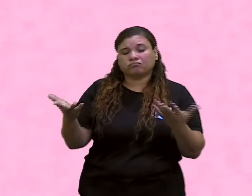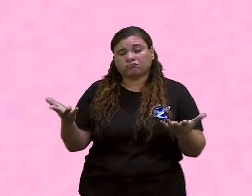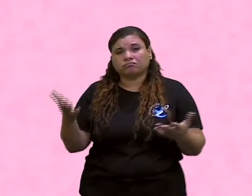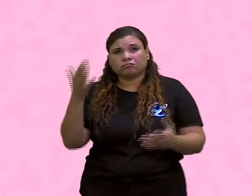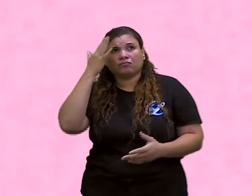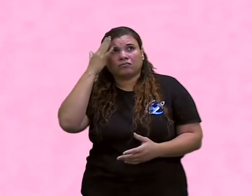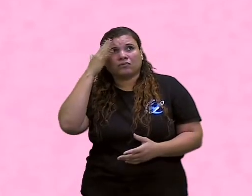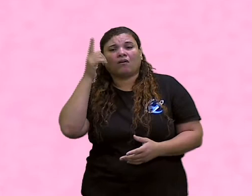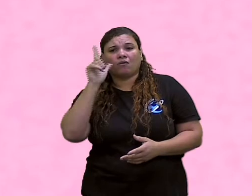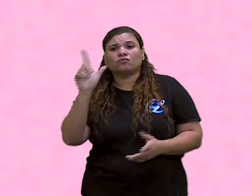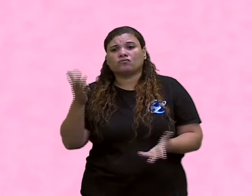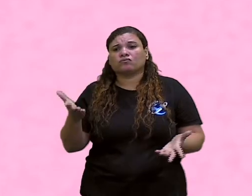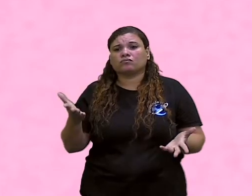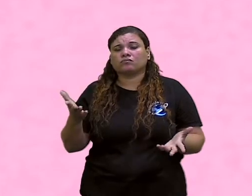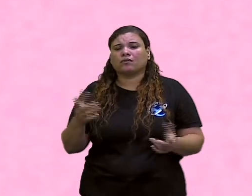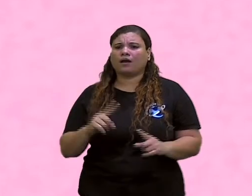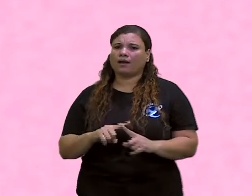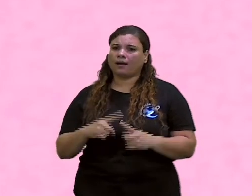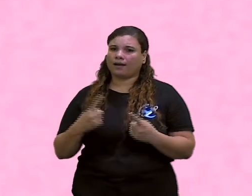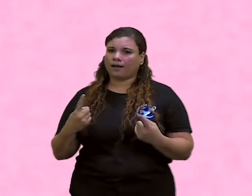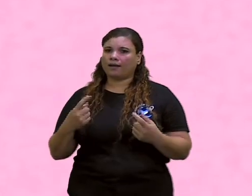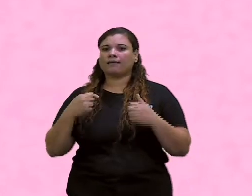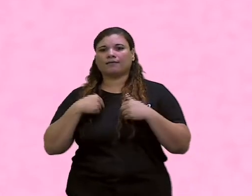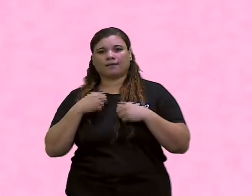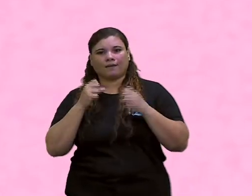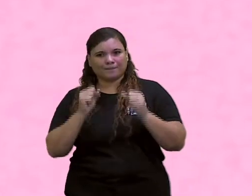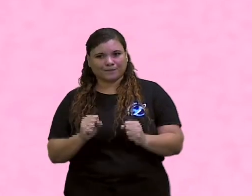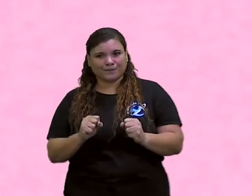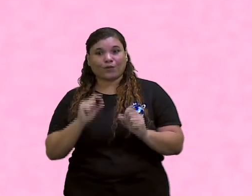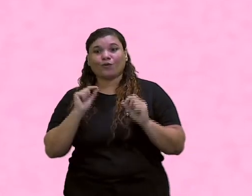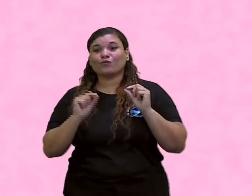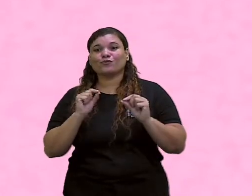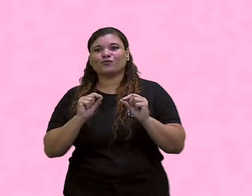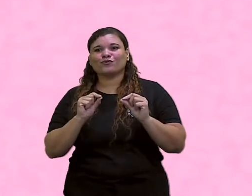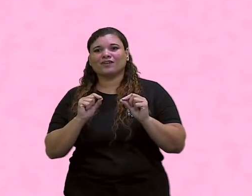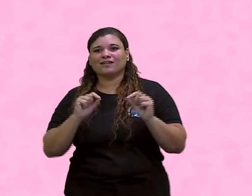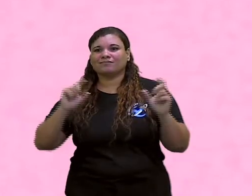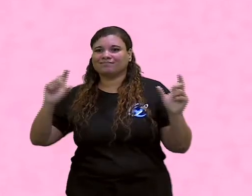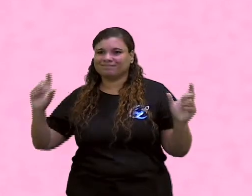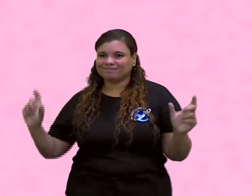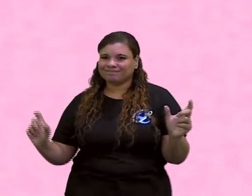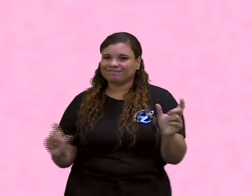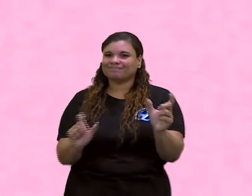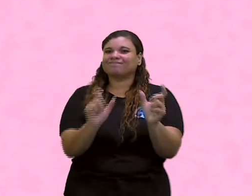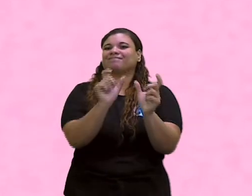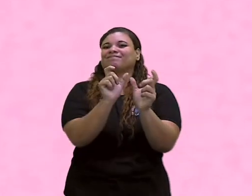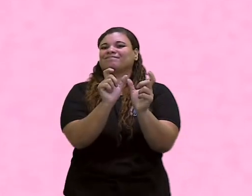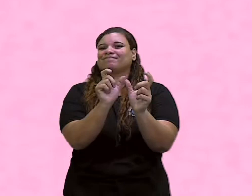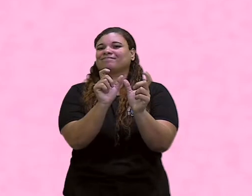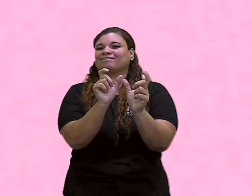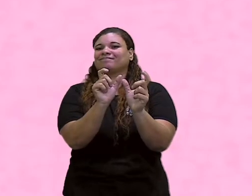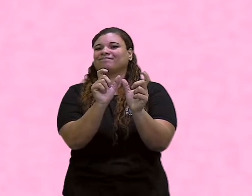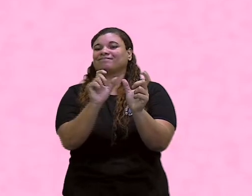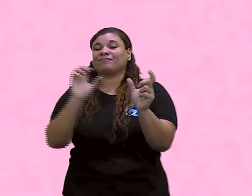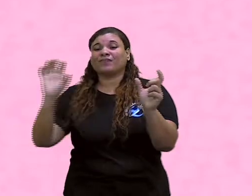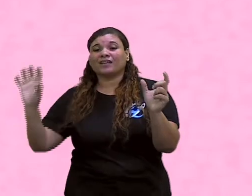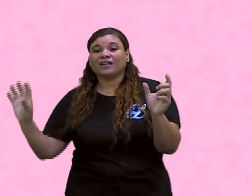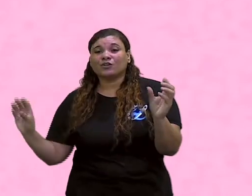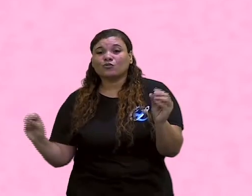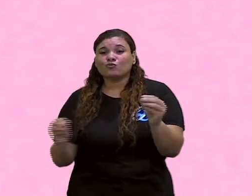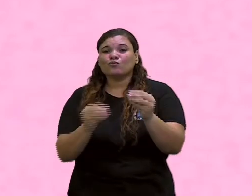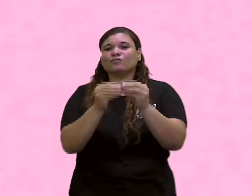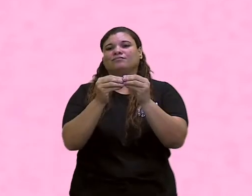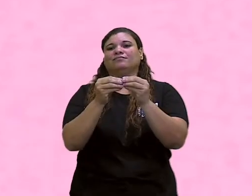processo verbal. Agora, entretanto, eu posso optar por dar mais informações, não é mesmo? Fiz isso aí no